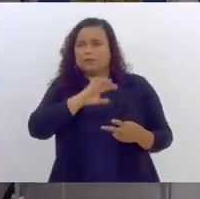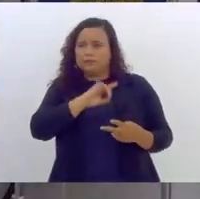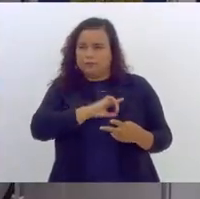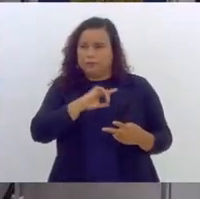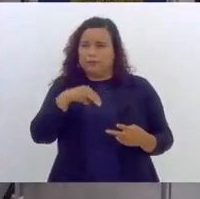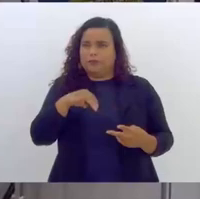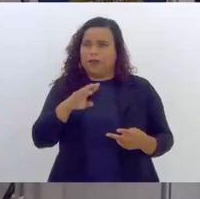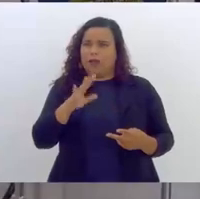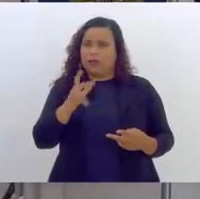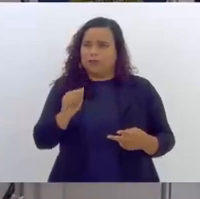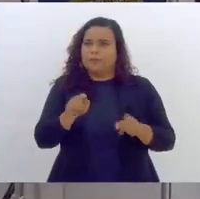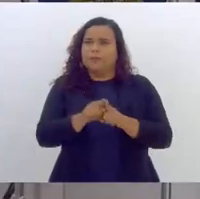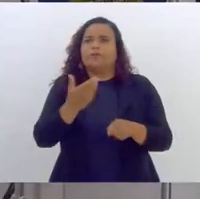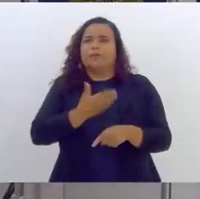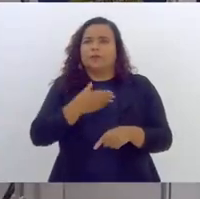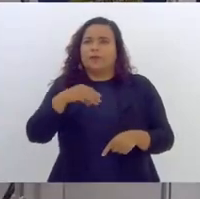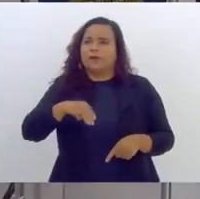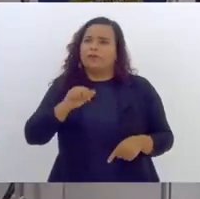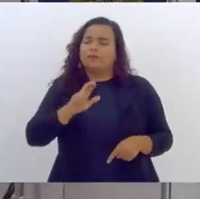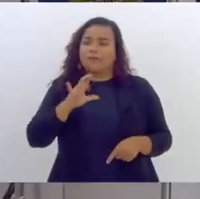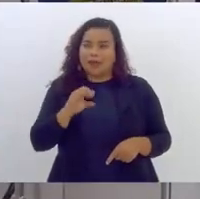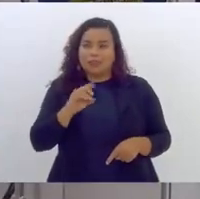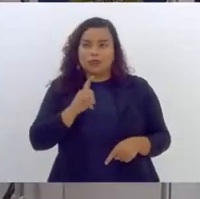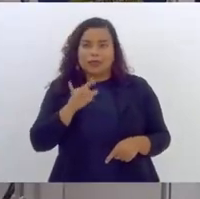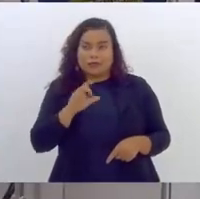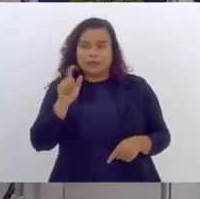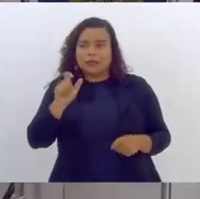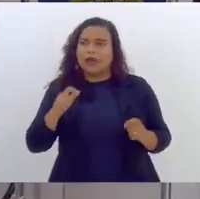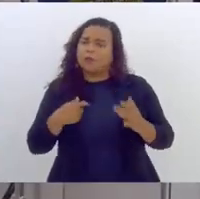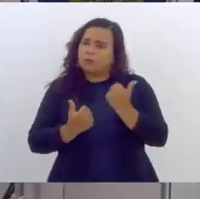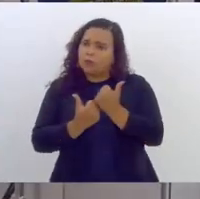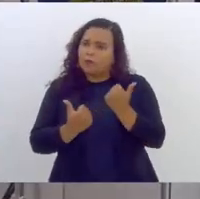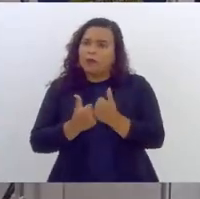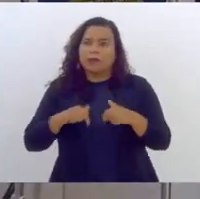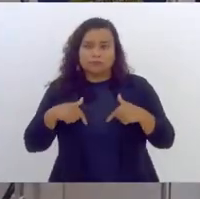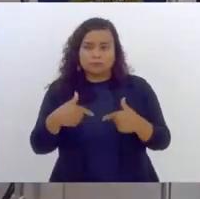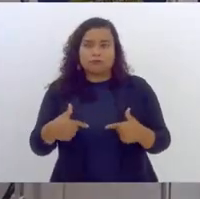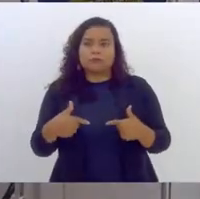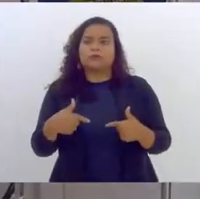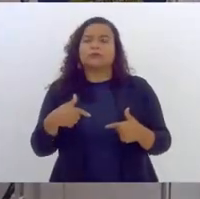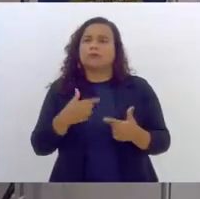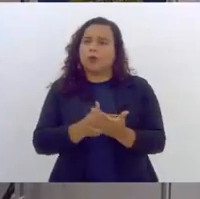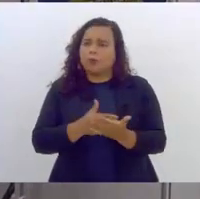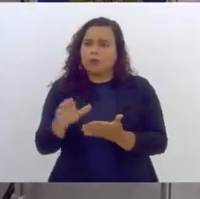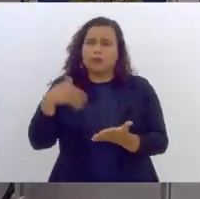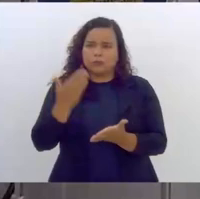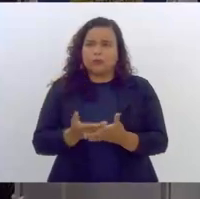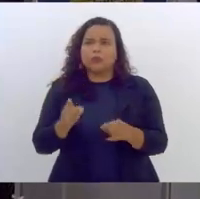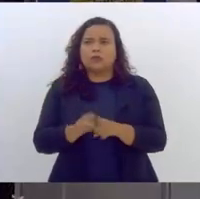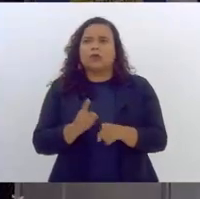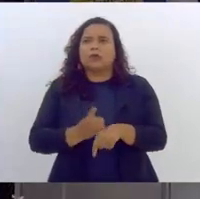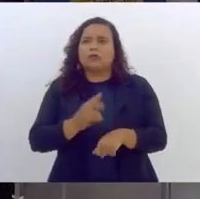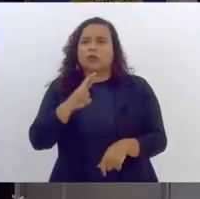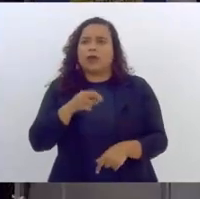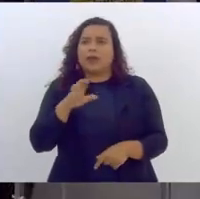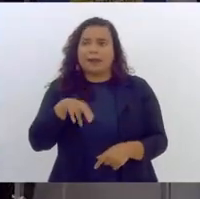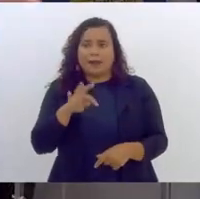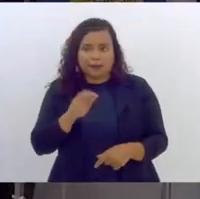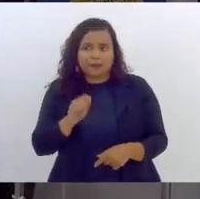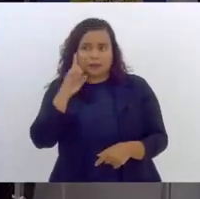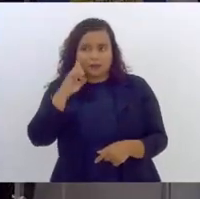nosso amigo Márcio Garcia apoiador atuante na causa desde o início Doutora Renata diretora